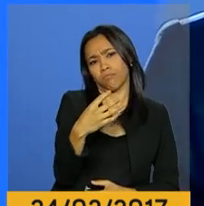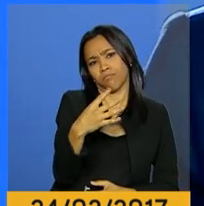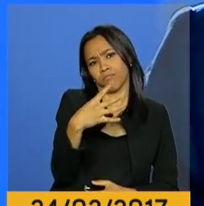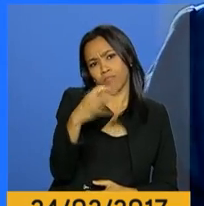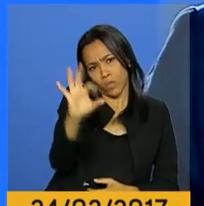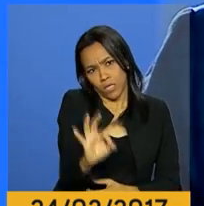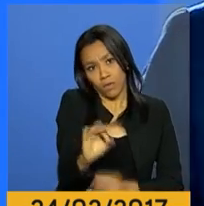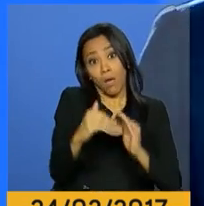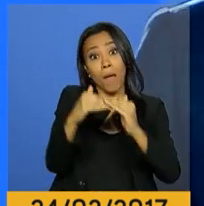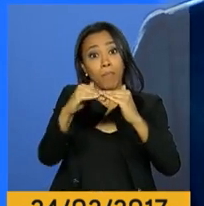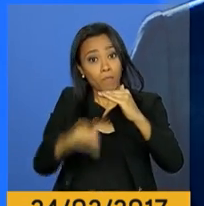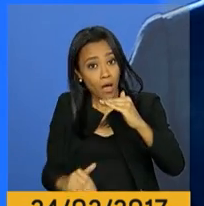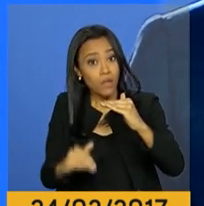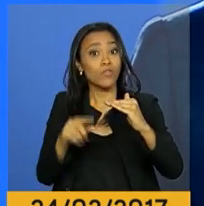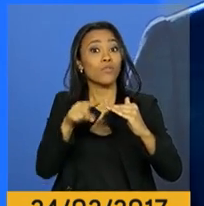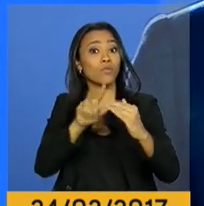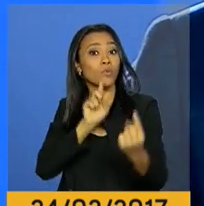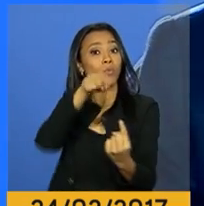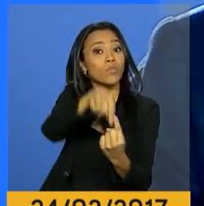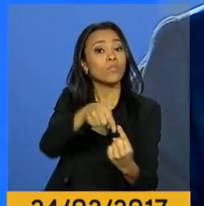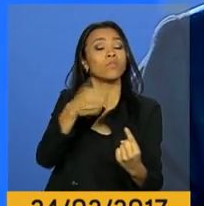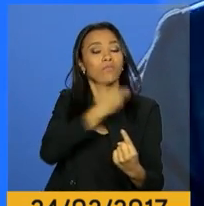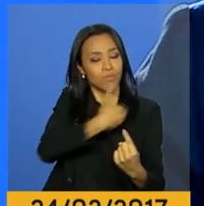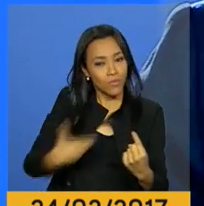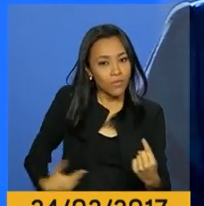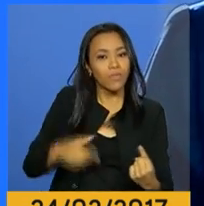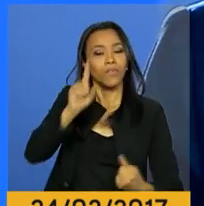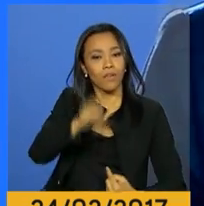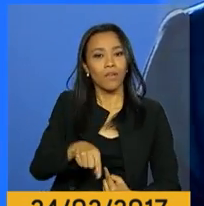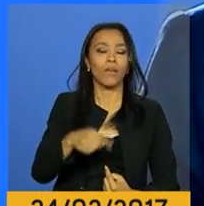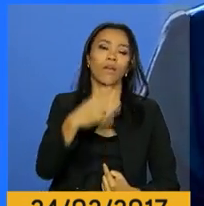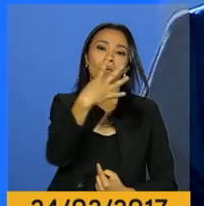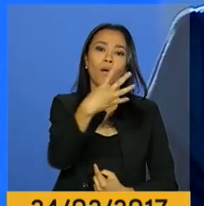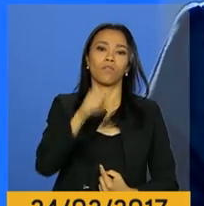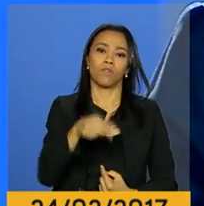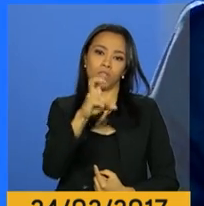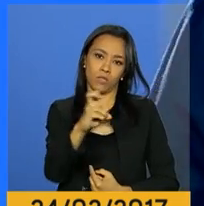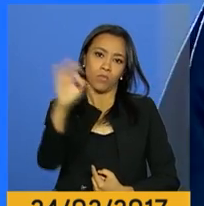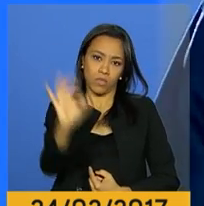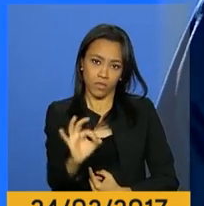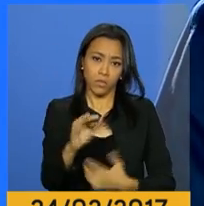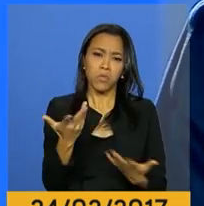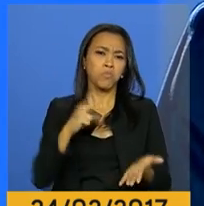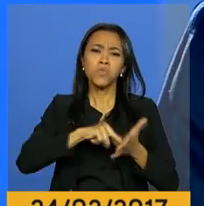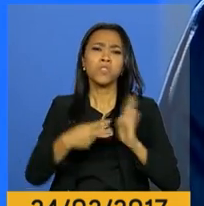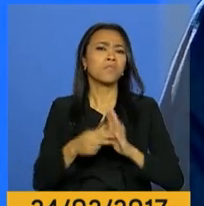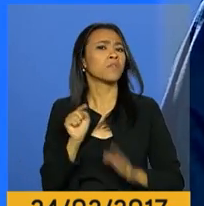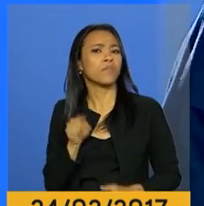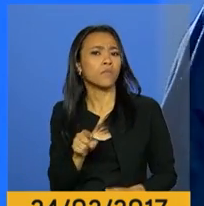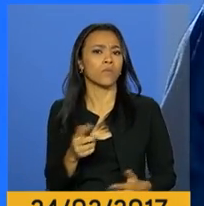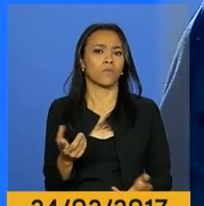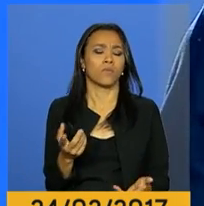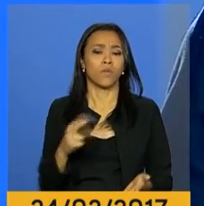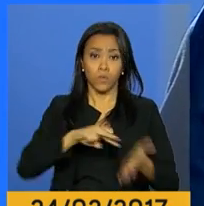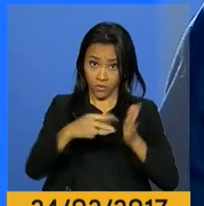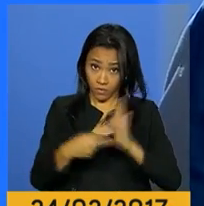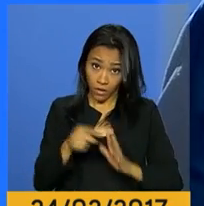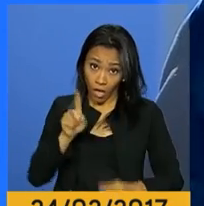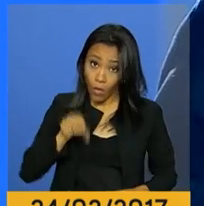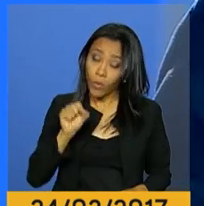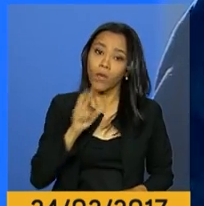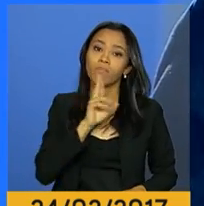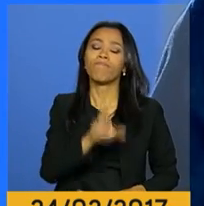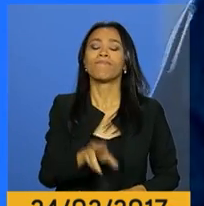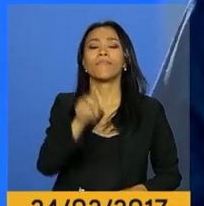portanto abaixo do centro da Meta que é 45% que é qual o significado disso O significado é